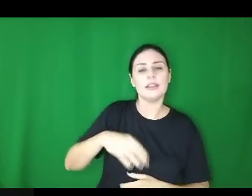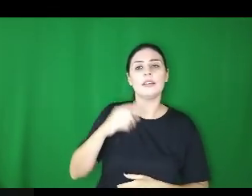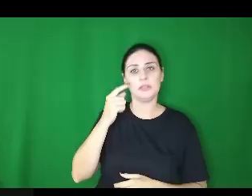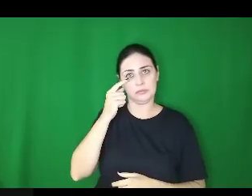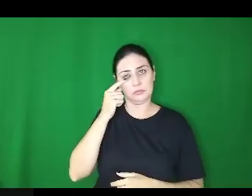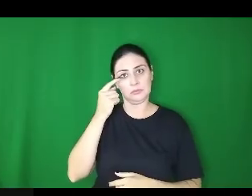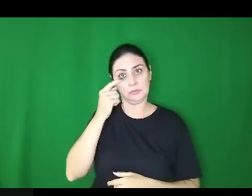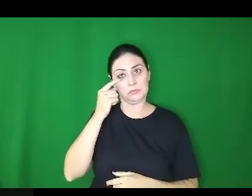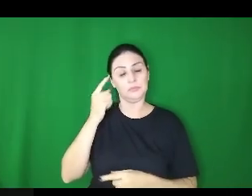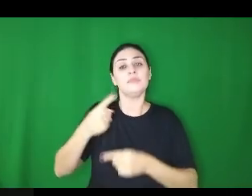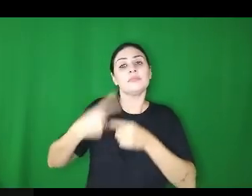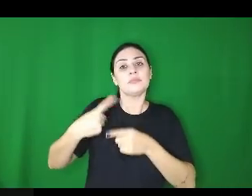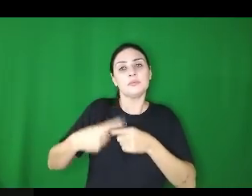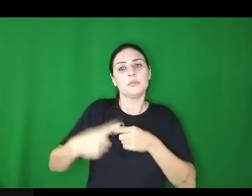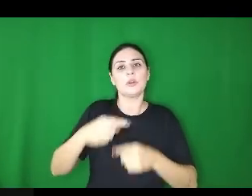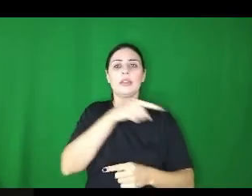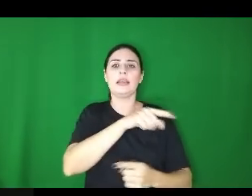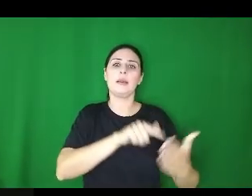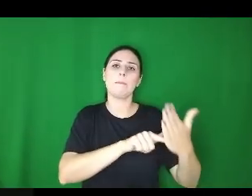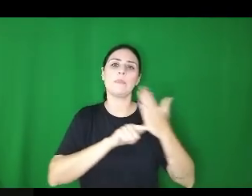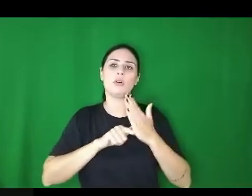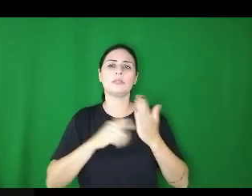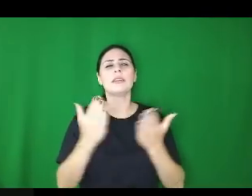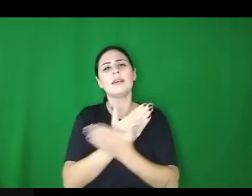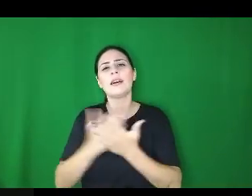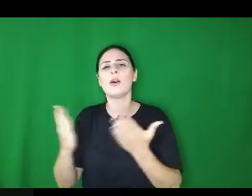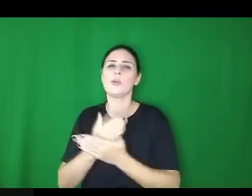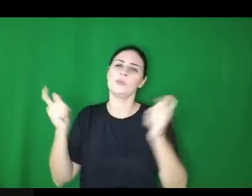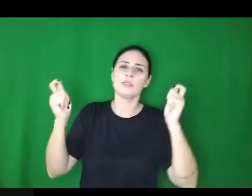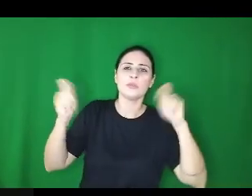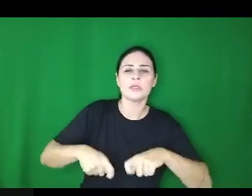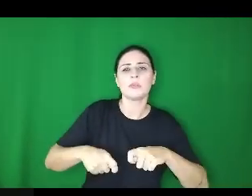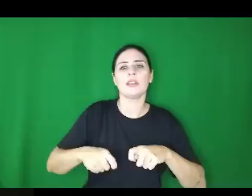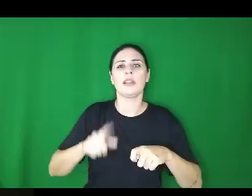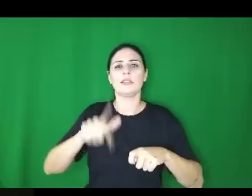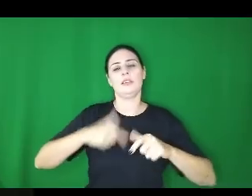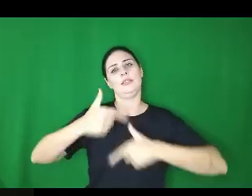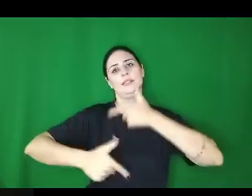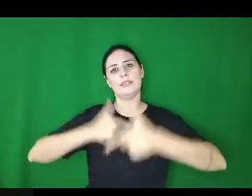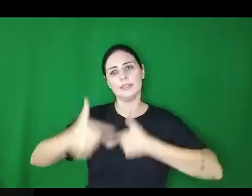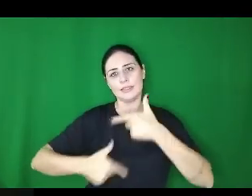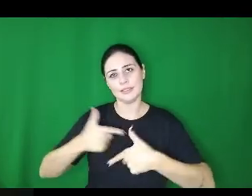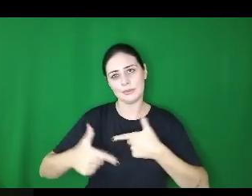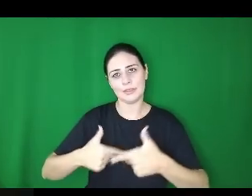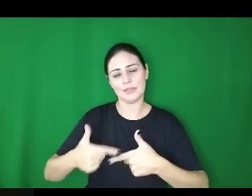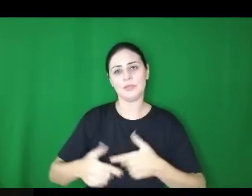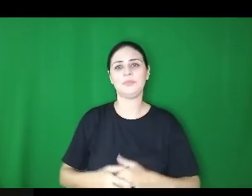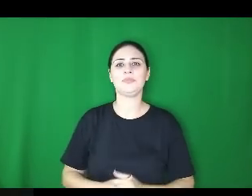quem organizou pensou que ser possível estabelecer. O terceiro ano, do quarto